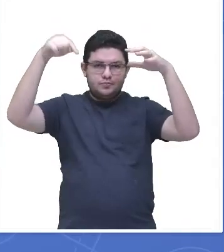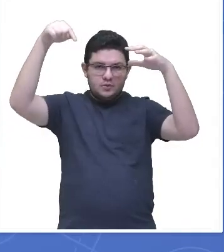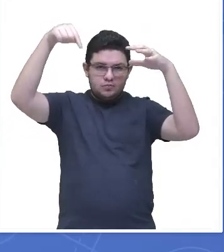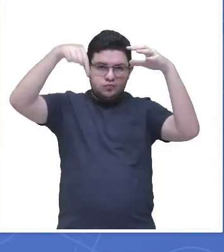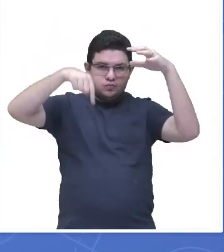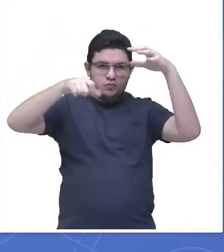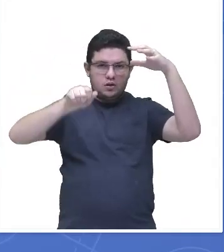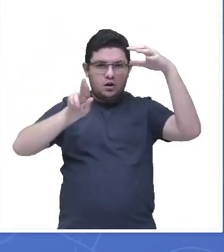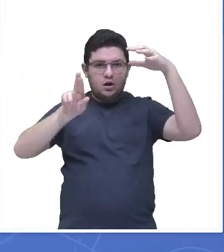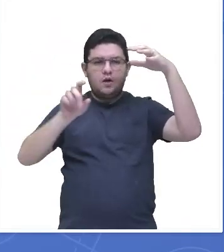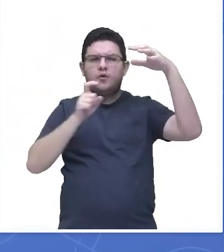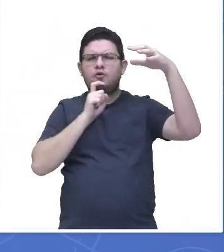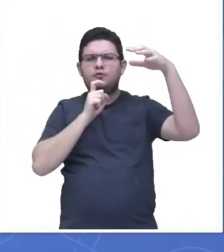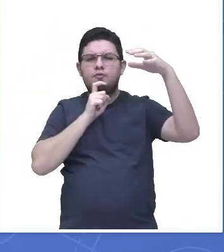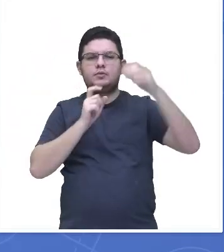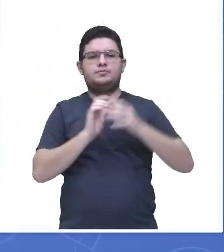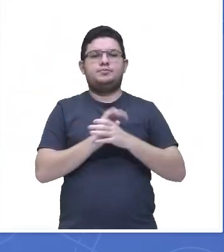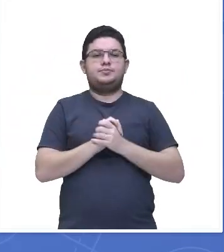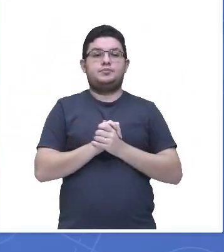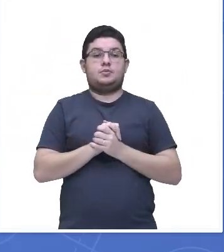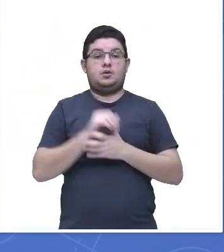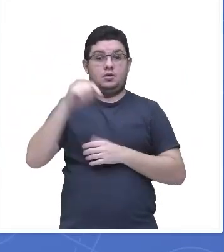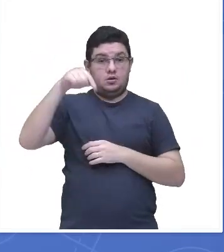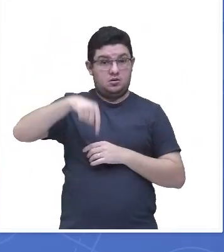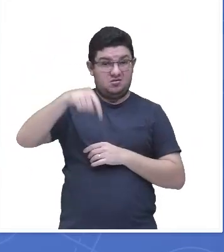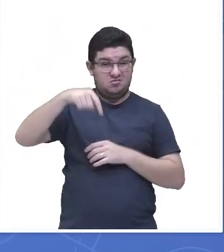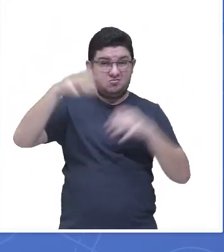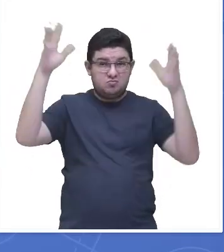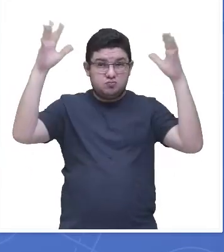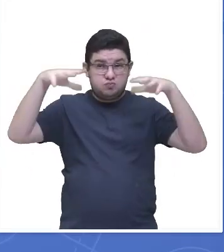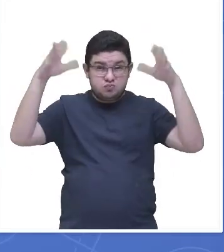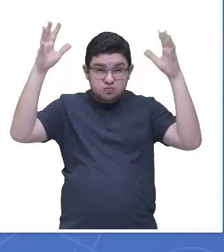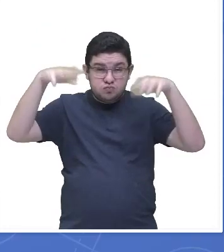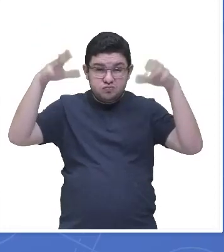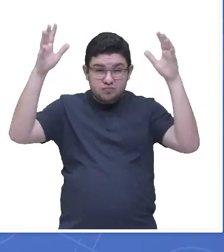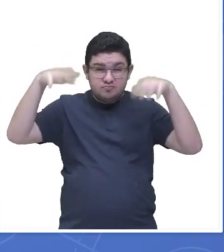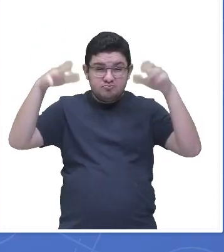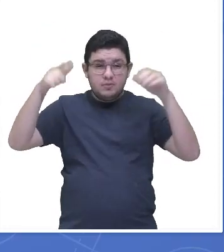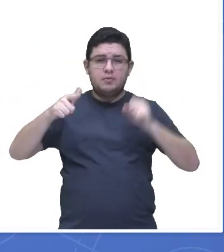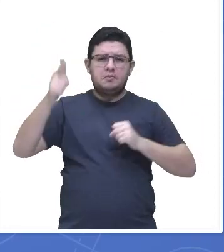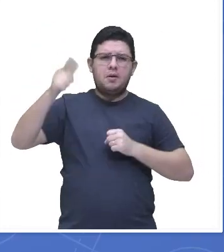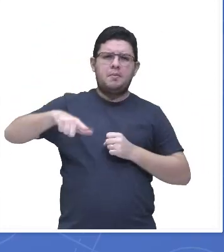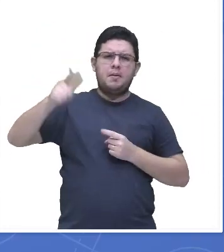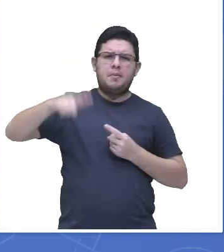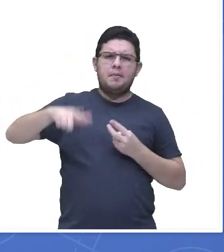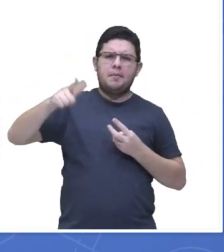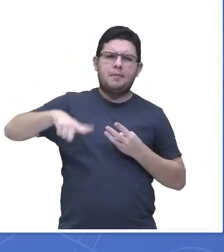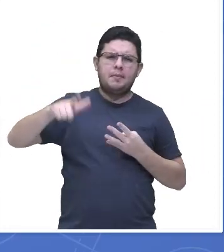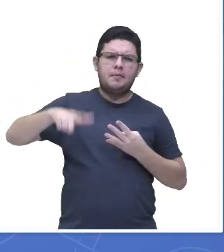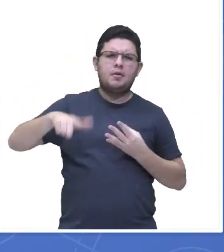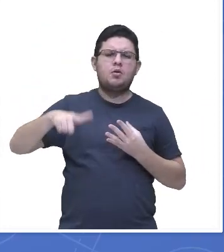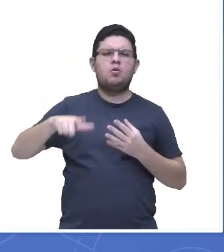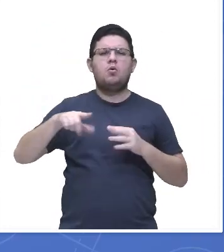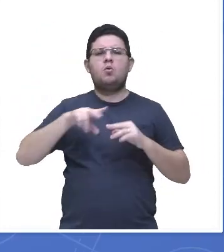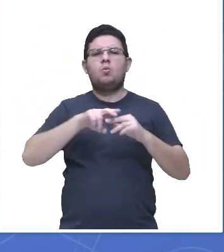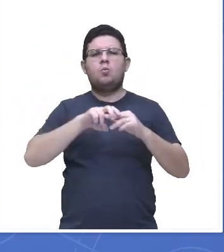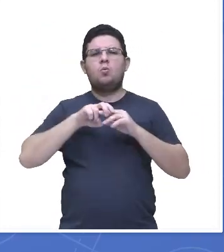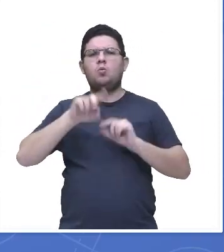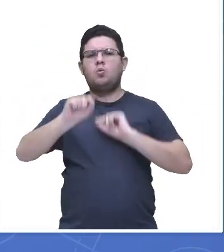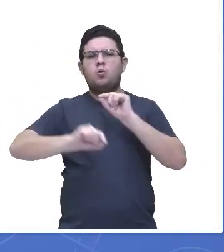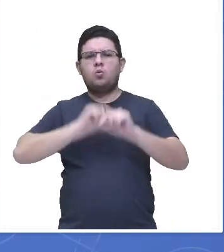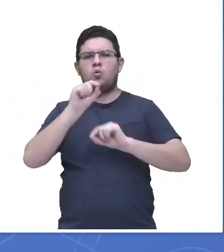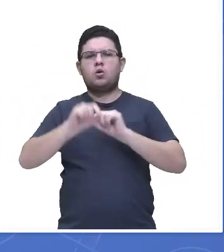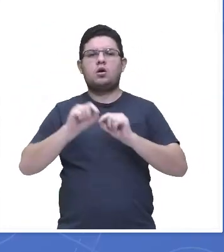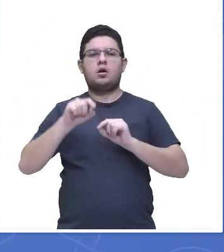região, pessoal, a quantidade de chuva é tão grande que é formada por conta da chamada evapotranspiração da